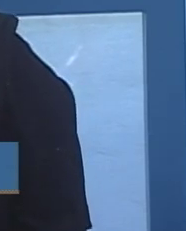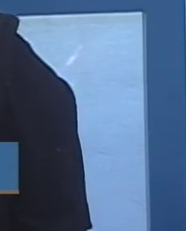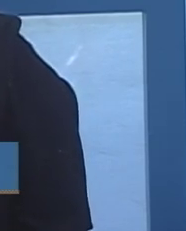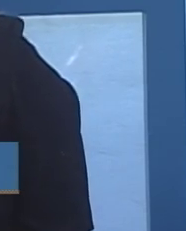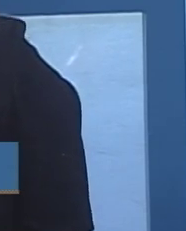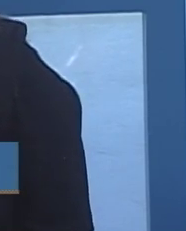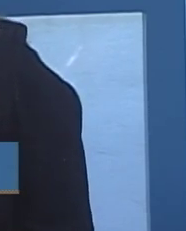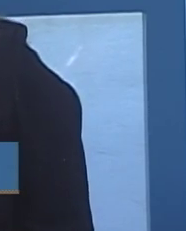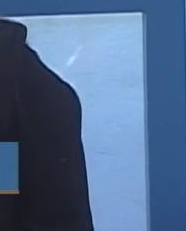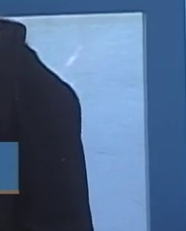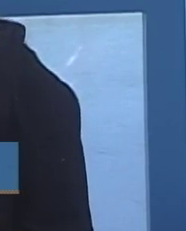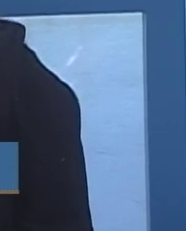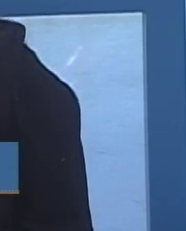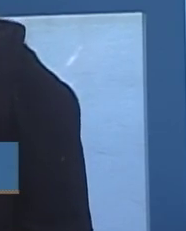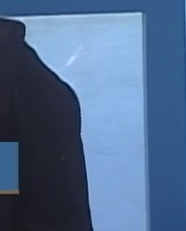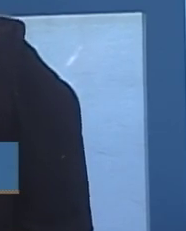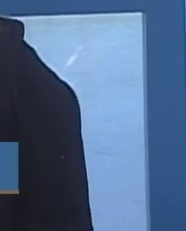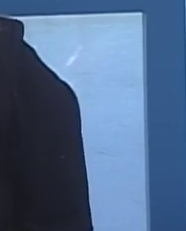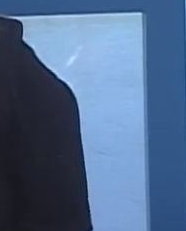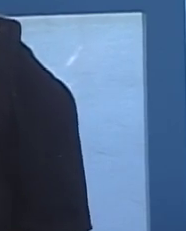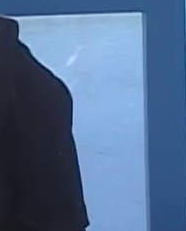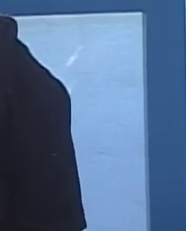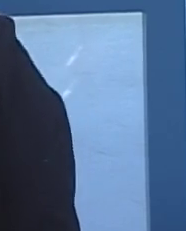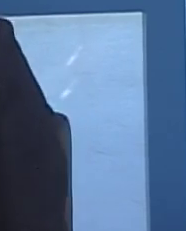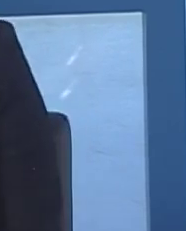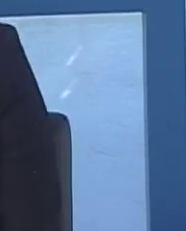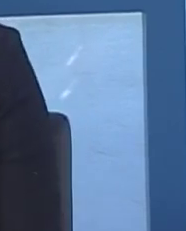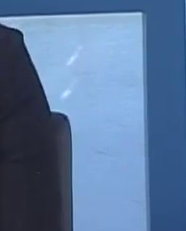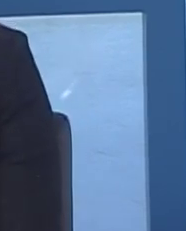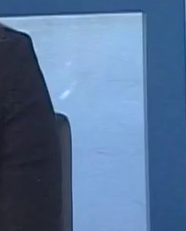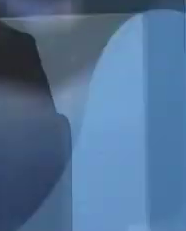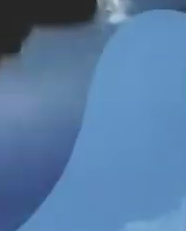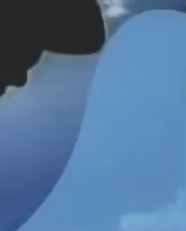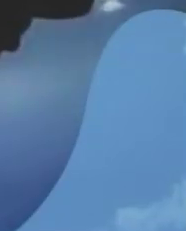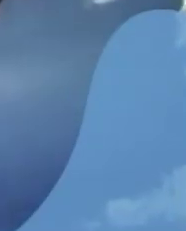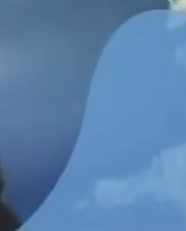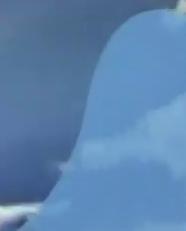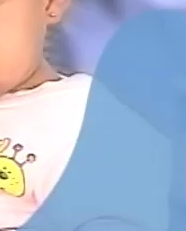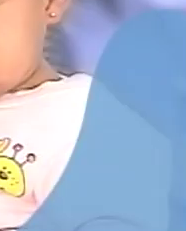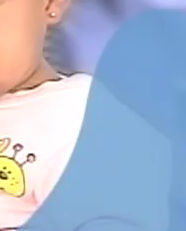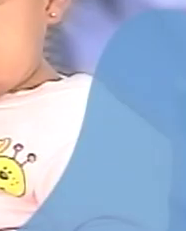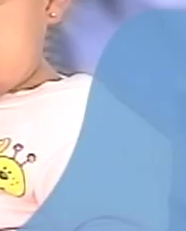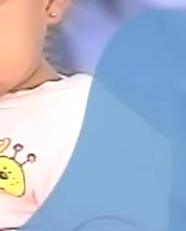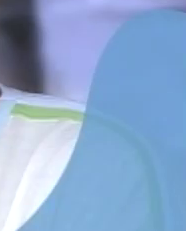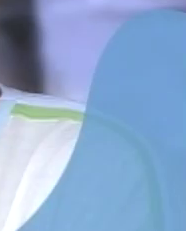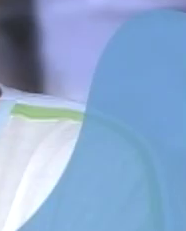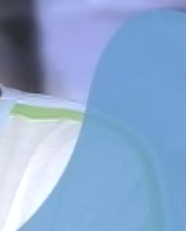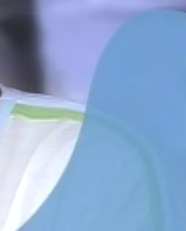tele@mds.gov.br. A gente volta já já.